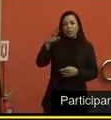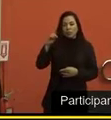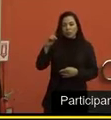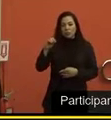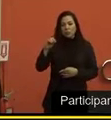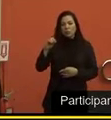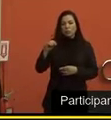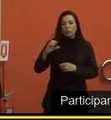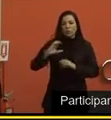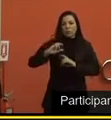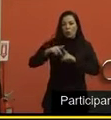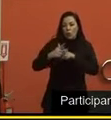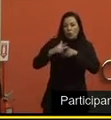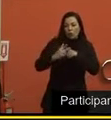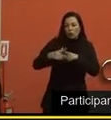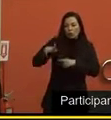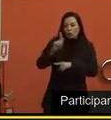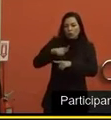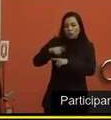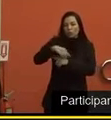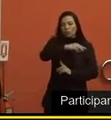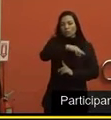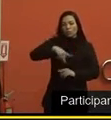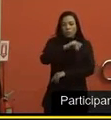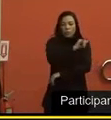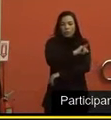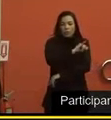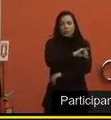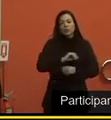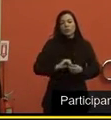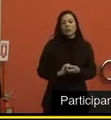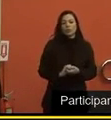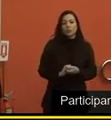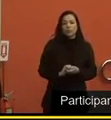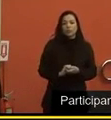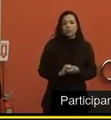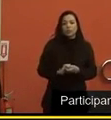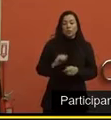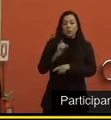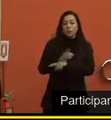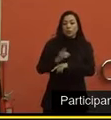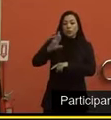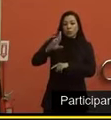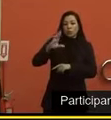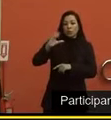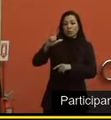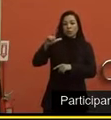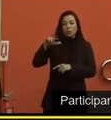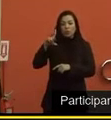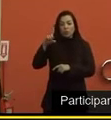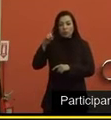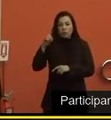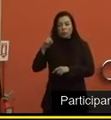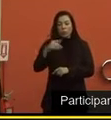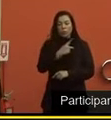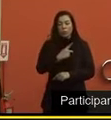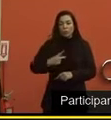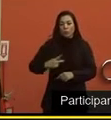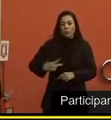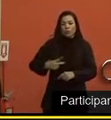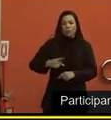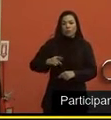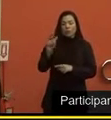Martins, corregedor-geral do Ministério Público do Estado do Rio de Janeiro. Doutor Cláudio Henrique da Cruz Viana, presidente